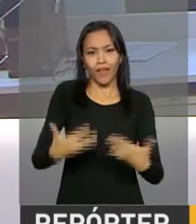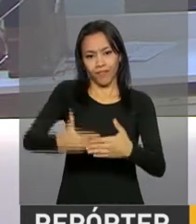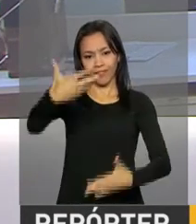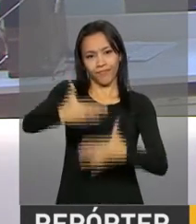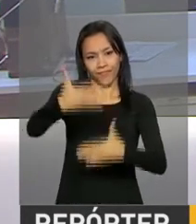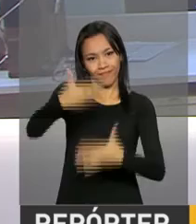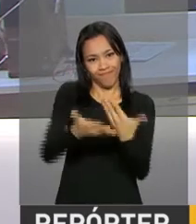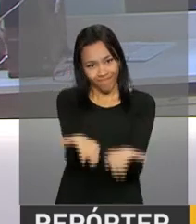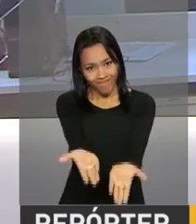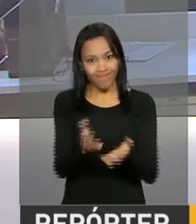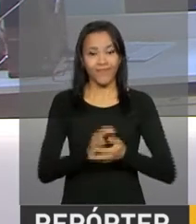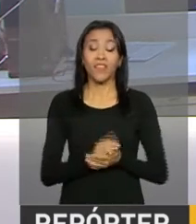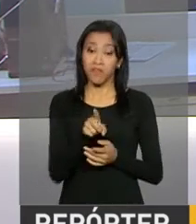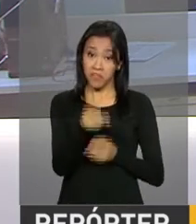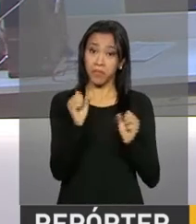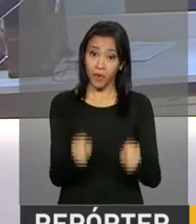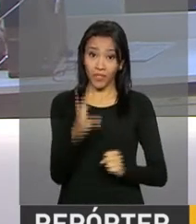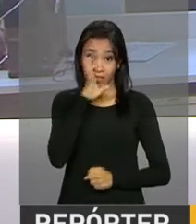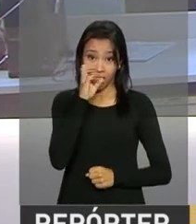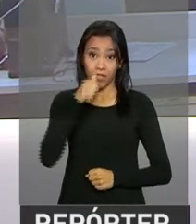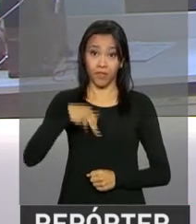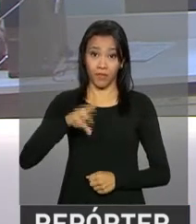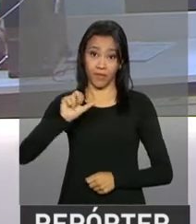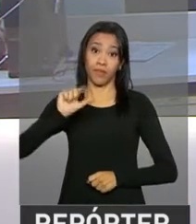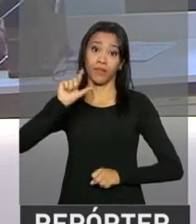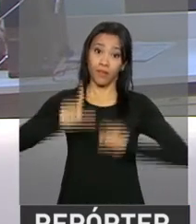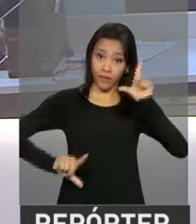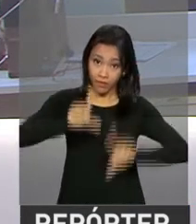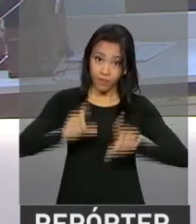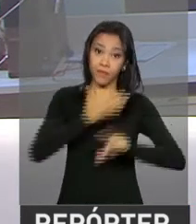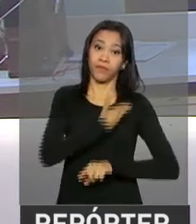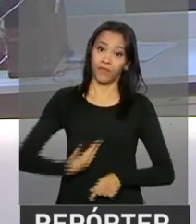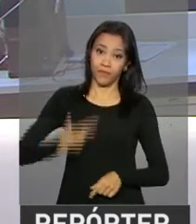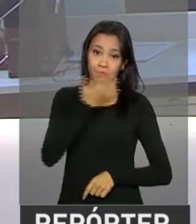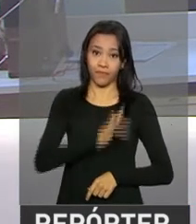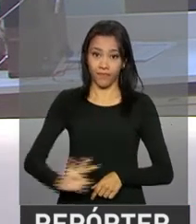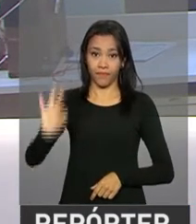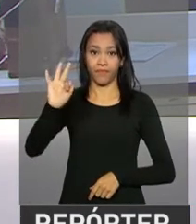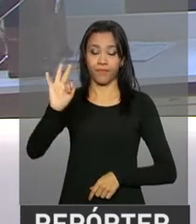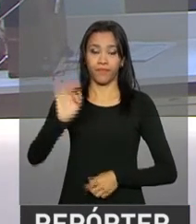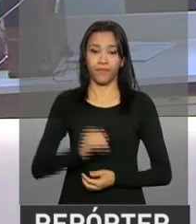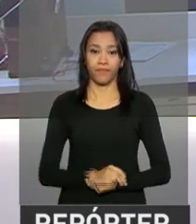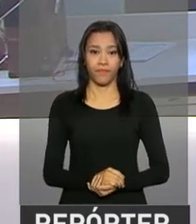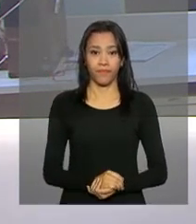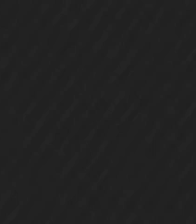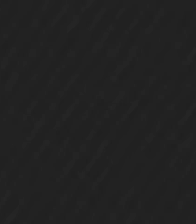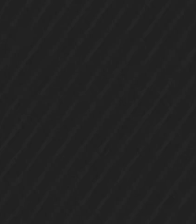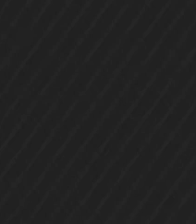redes sociais e você continue com a gente aqui na nbr a tv do governo federal